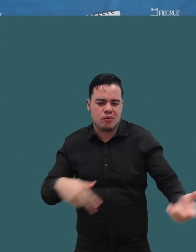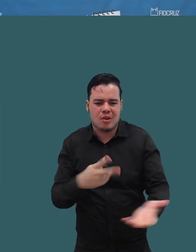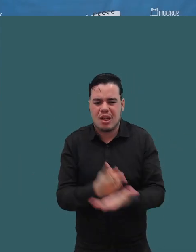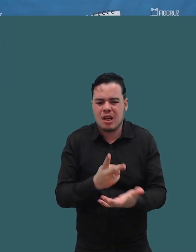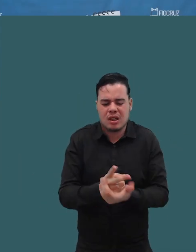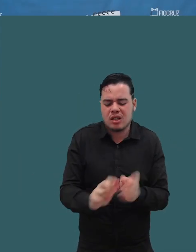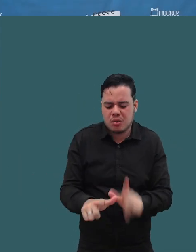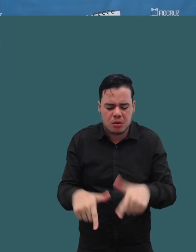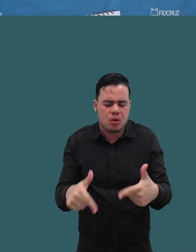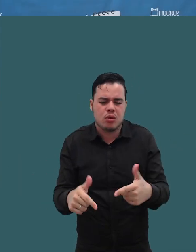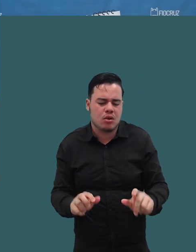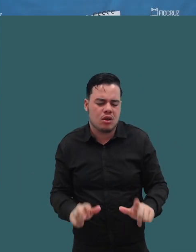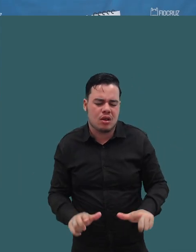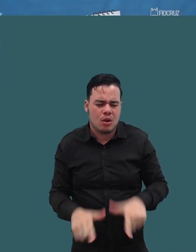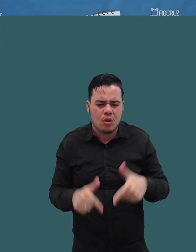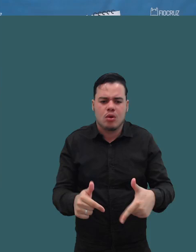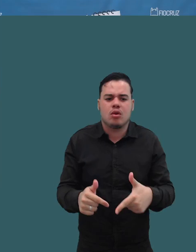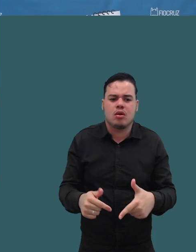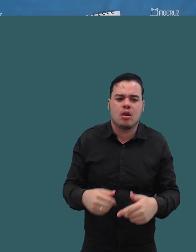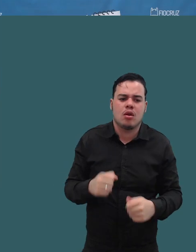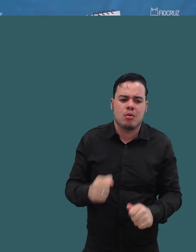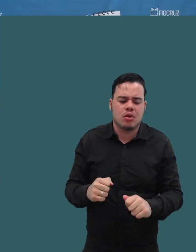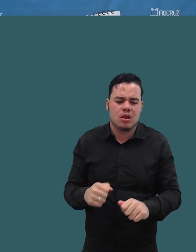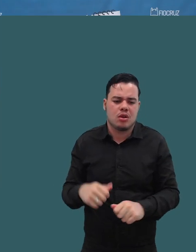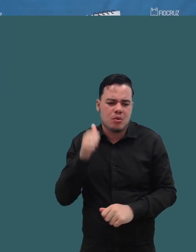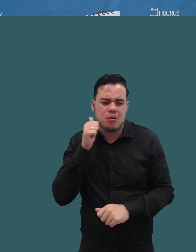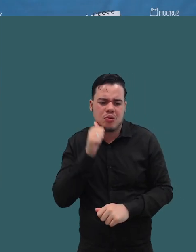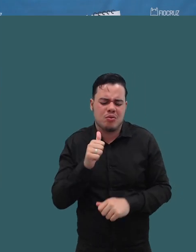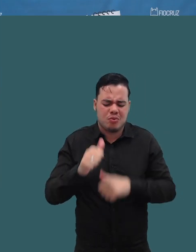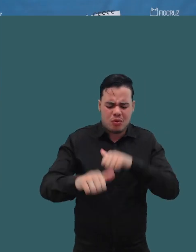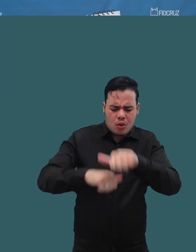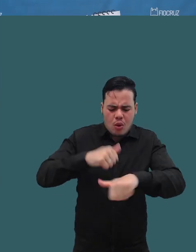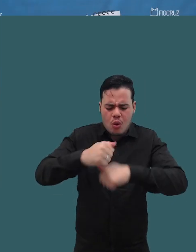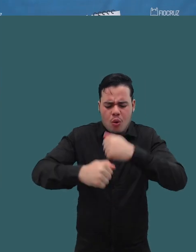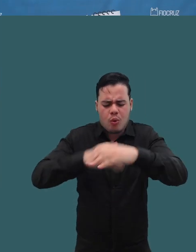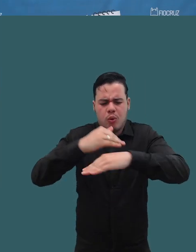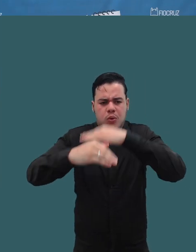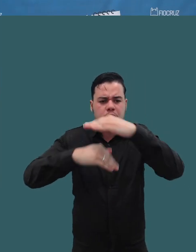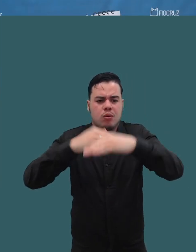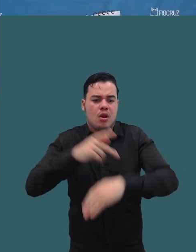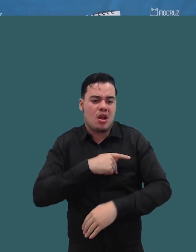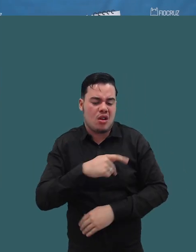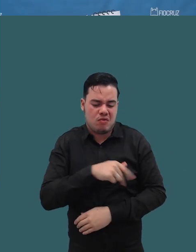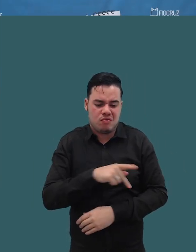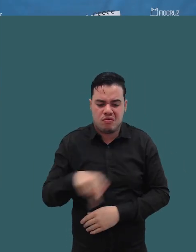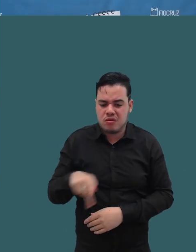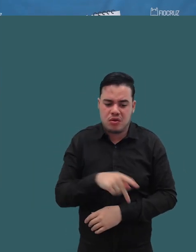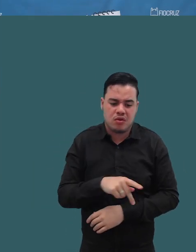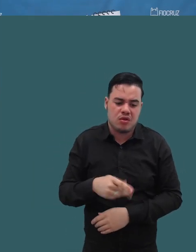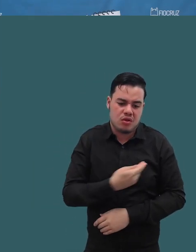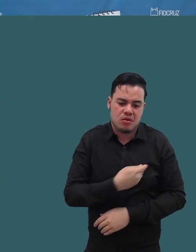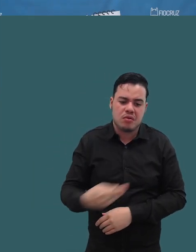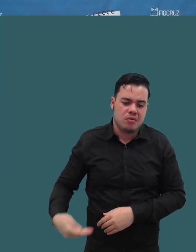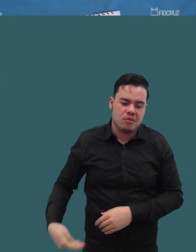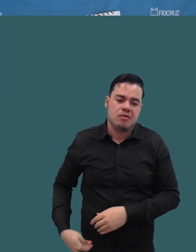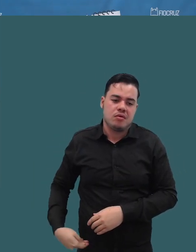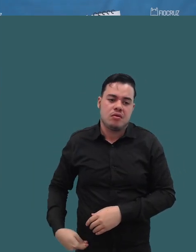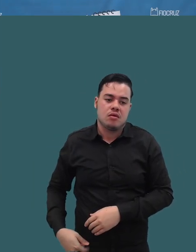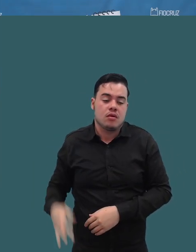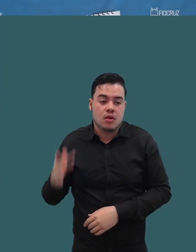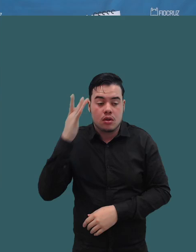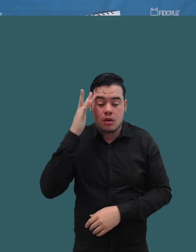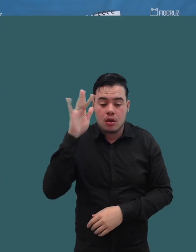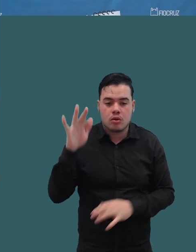né? Sempre em luta para a gente poder melhorar. Eu sou servidora pública, sou professora do Instituto Federal, então não